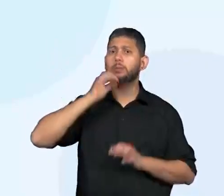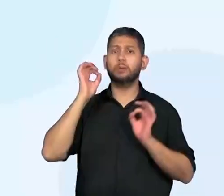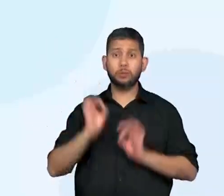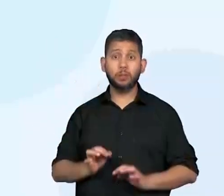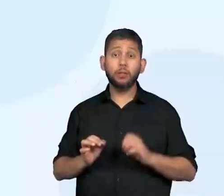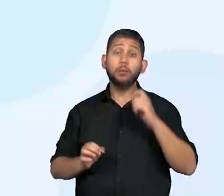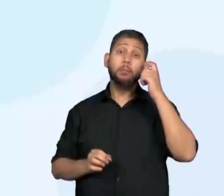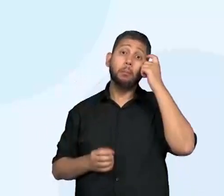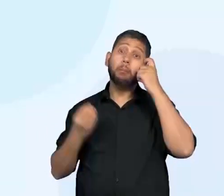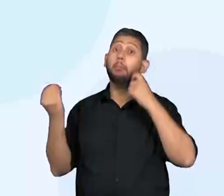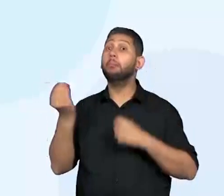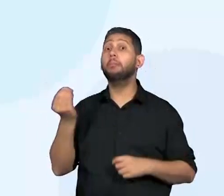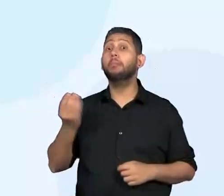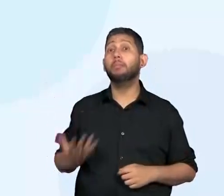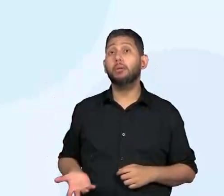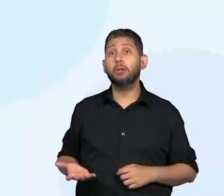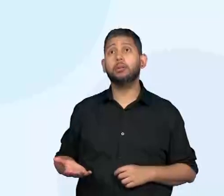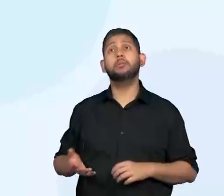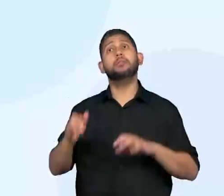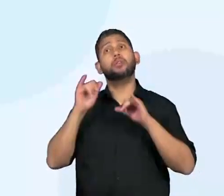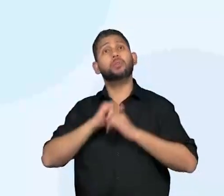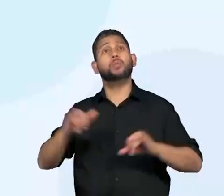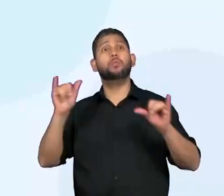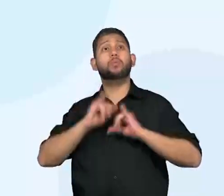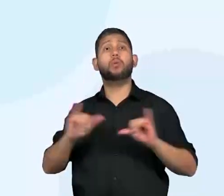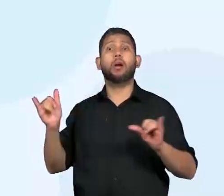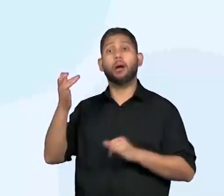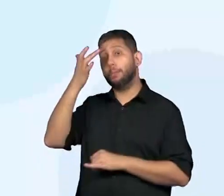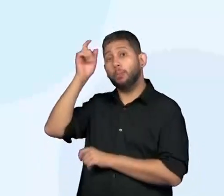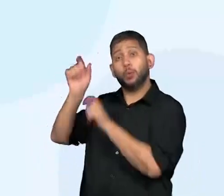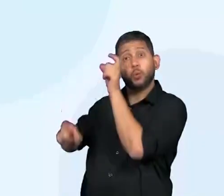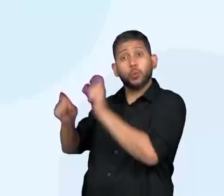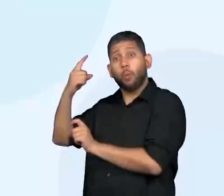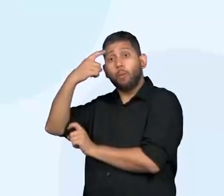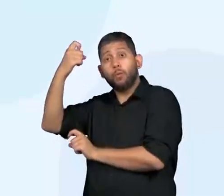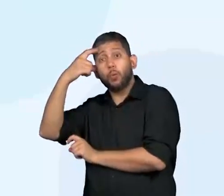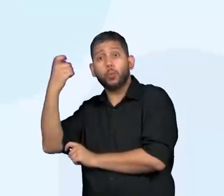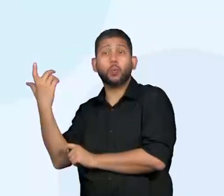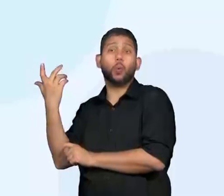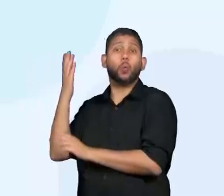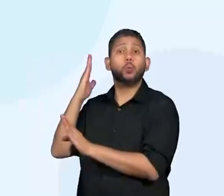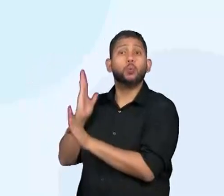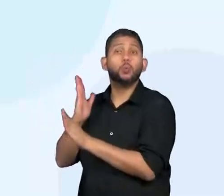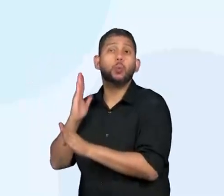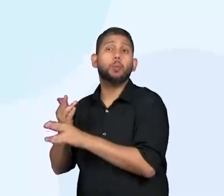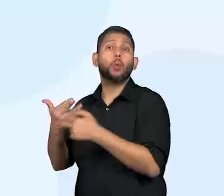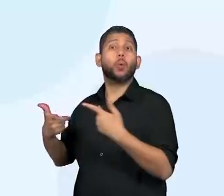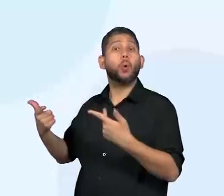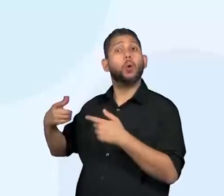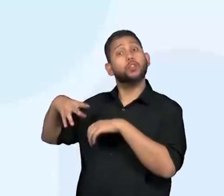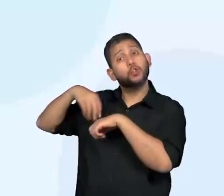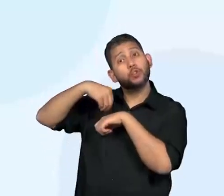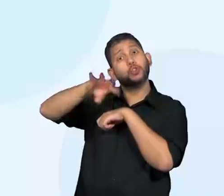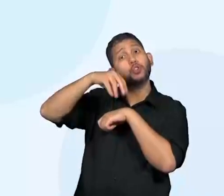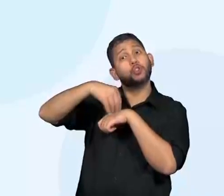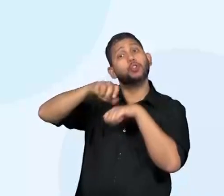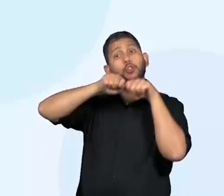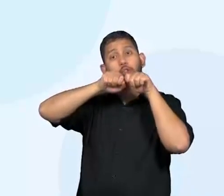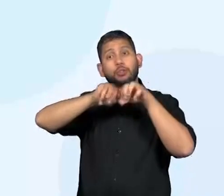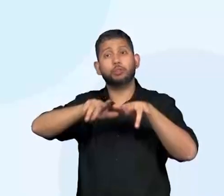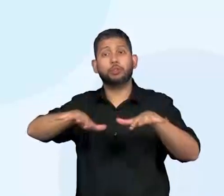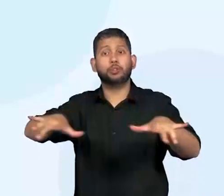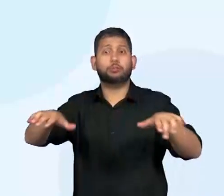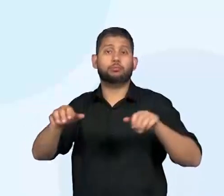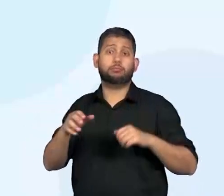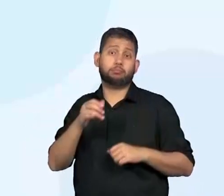a finalidade de propagar uns inventos e curiosidades das ciências diversas.